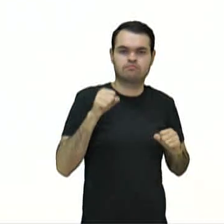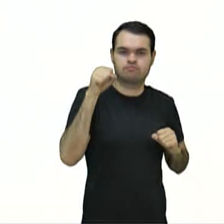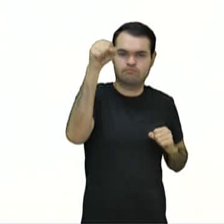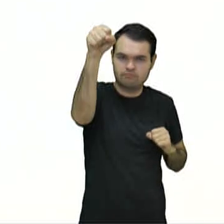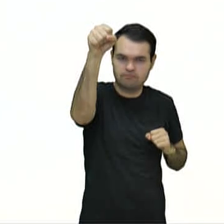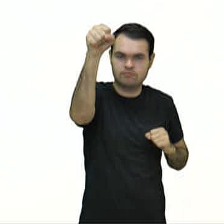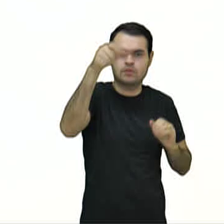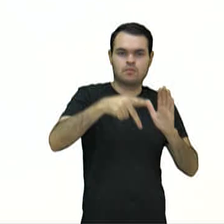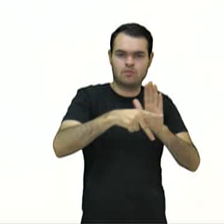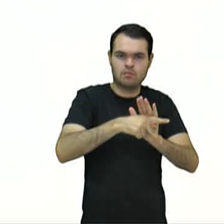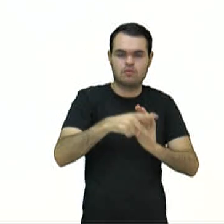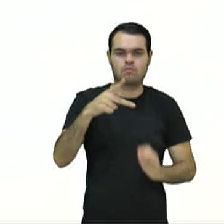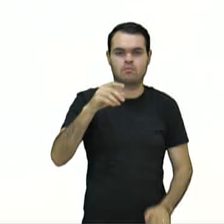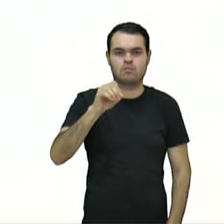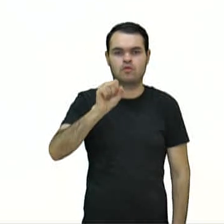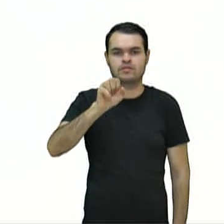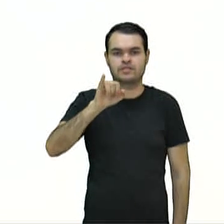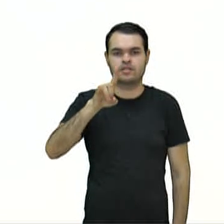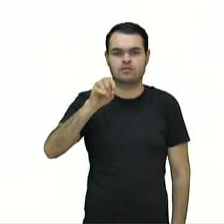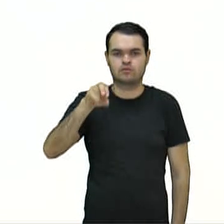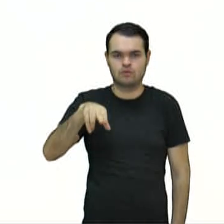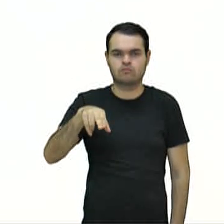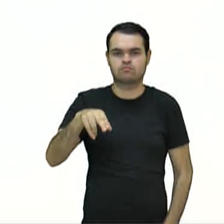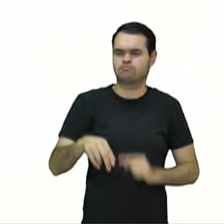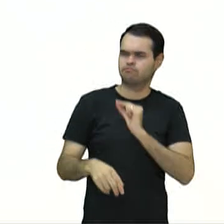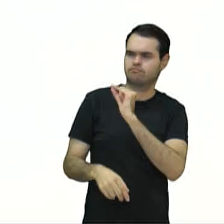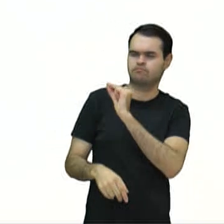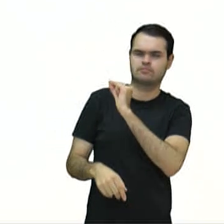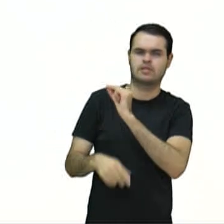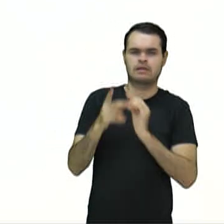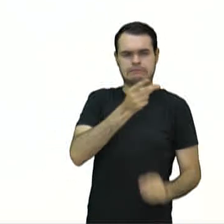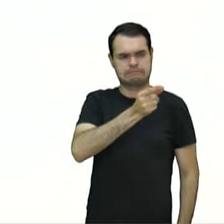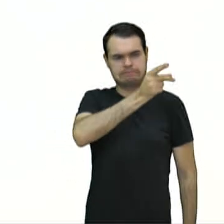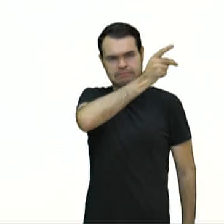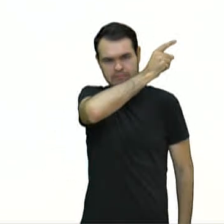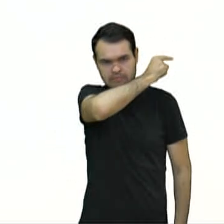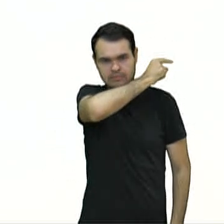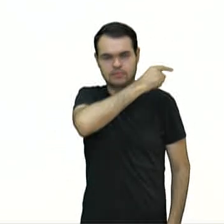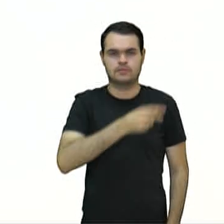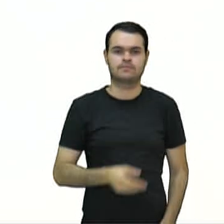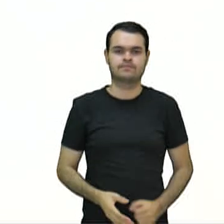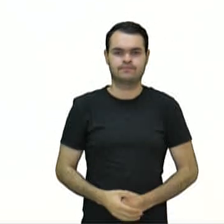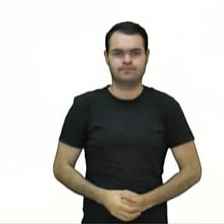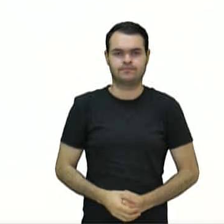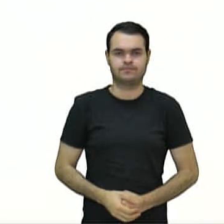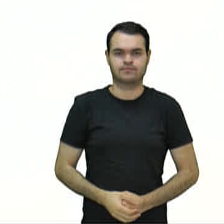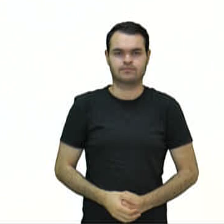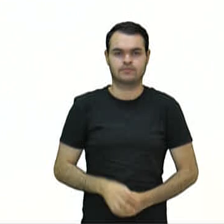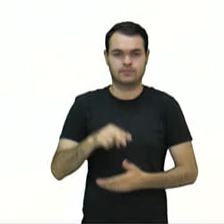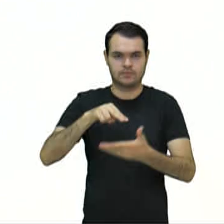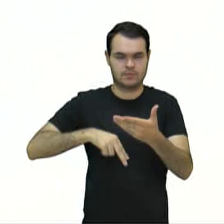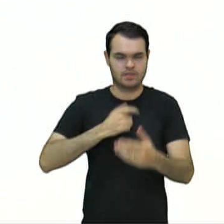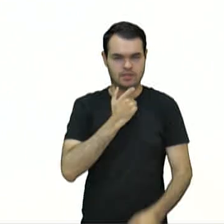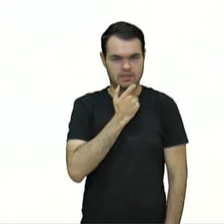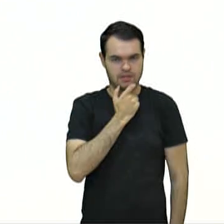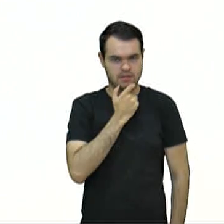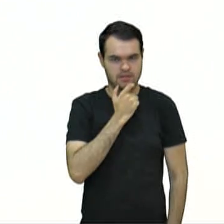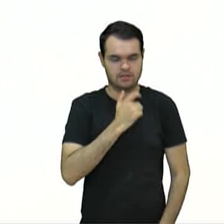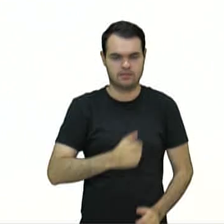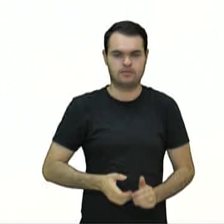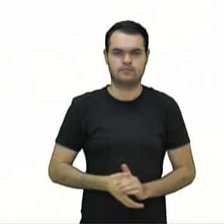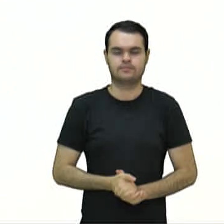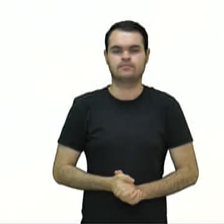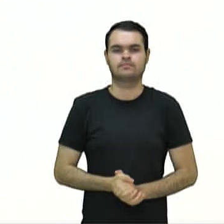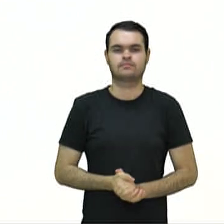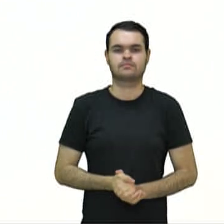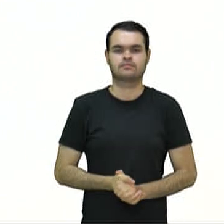e responda as questões. Poseidon, in ancient Greek religion, god of the sea and of